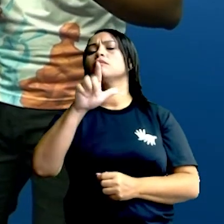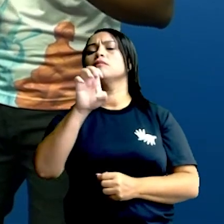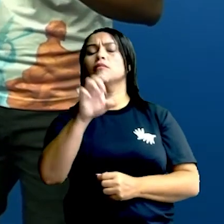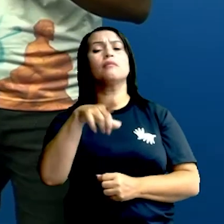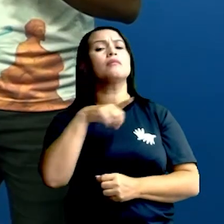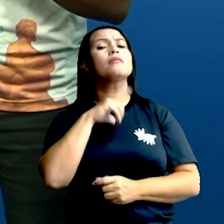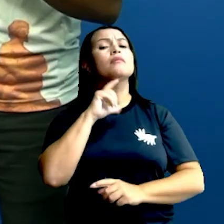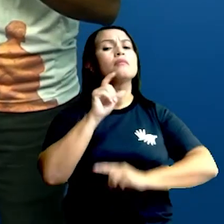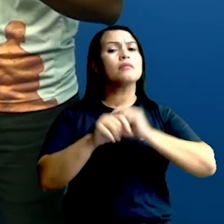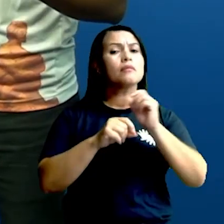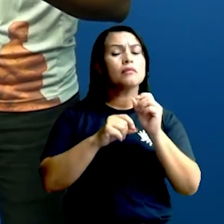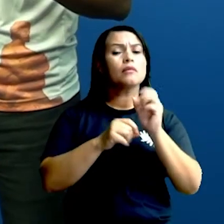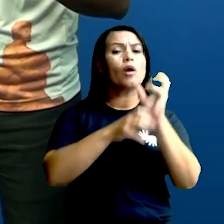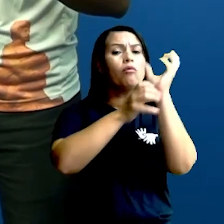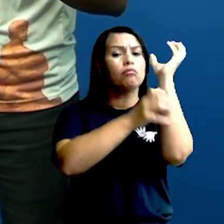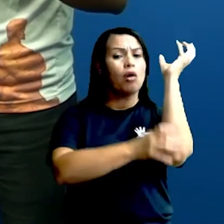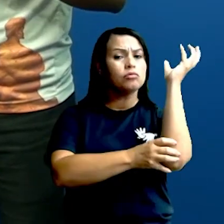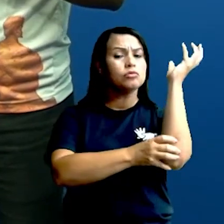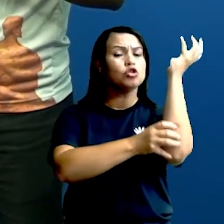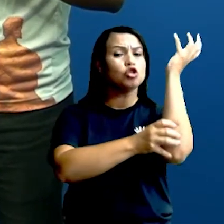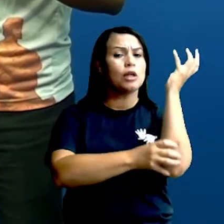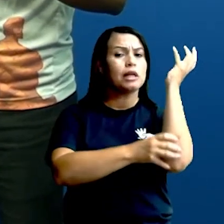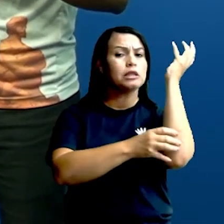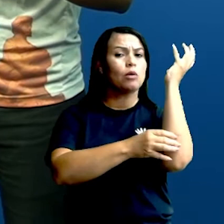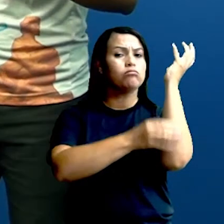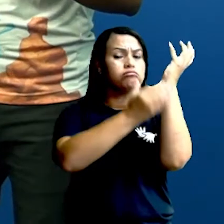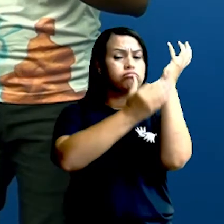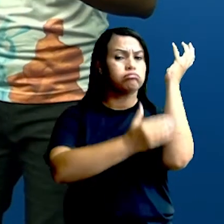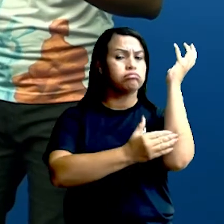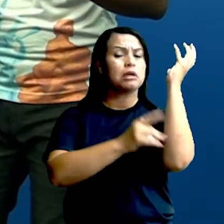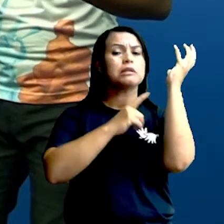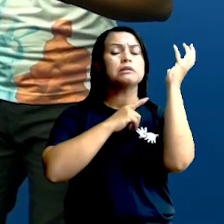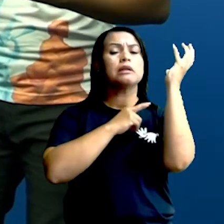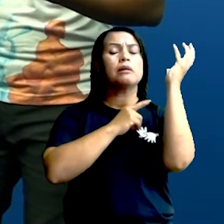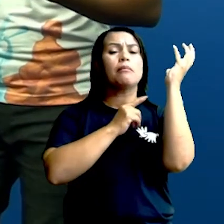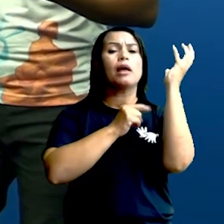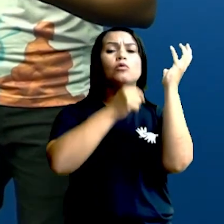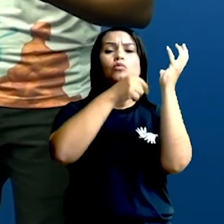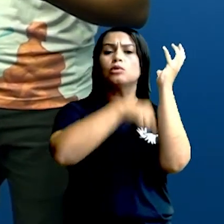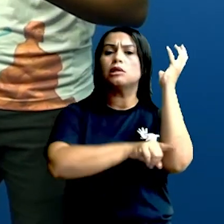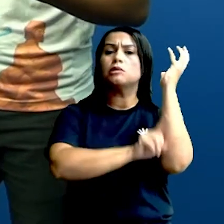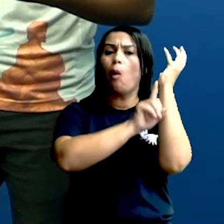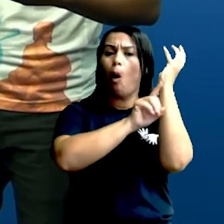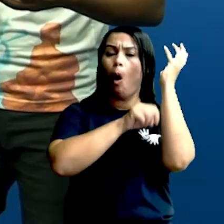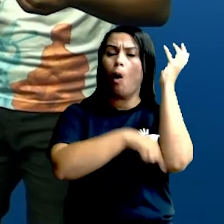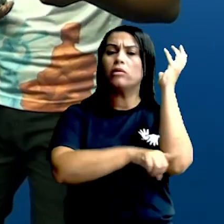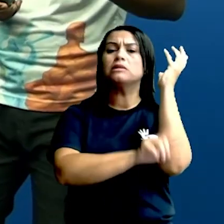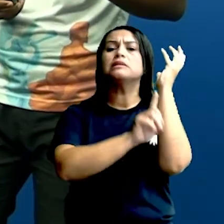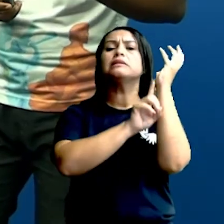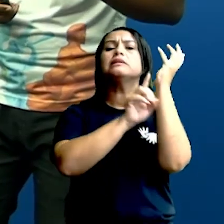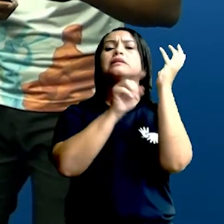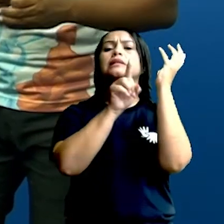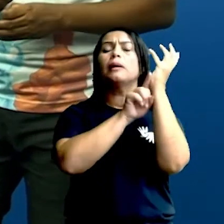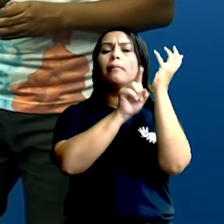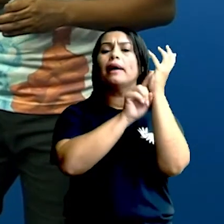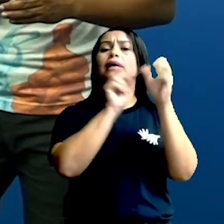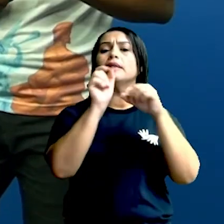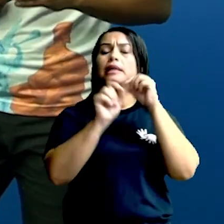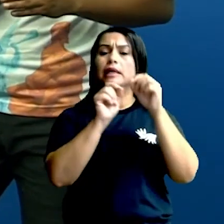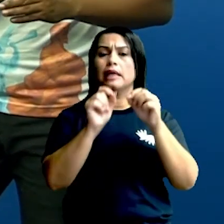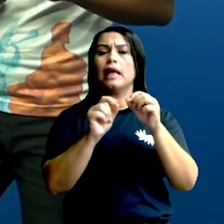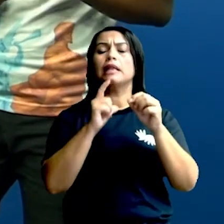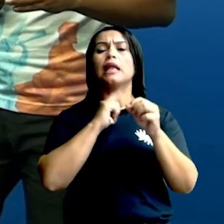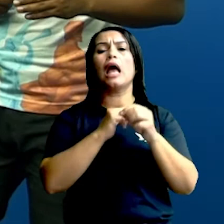a função de sustentação da planta, de transporte de nutrientes e também de armazenamento